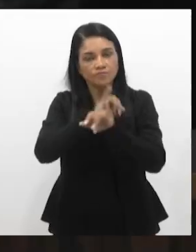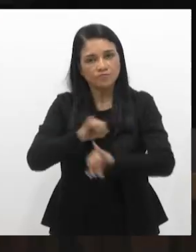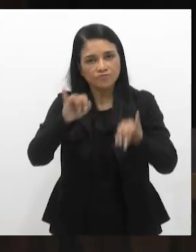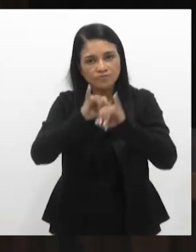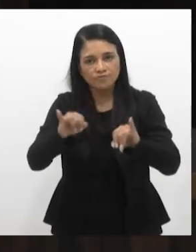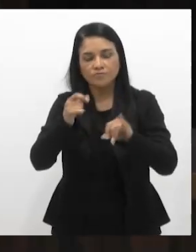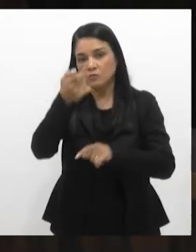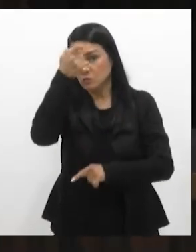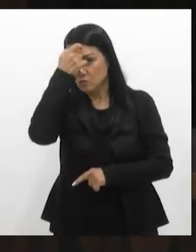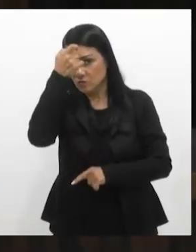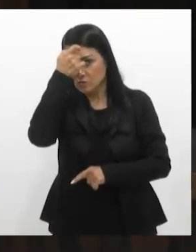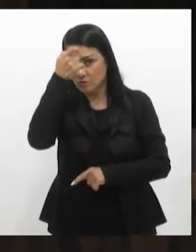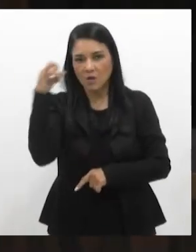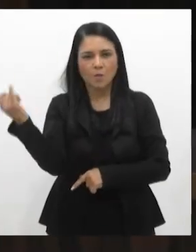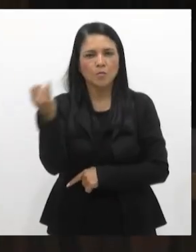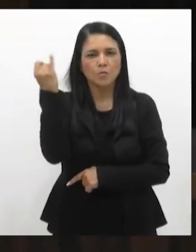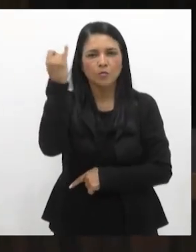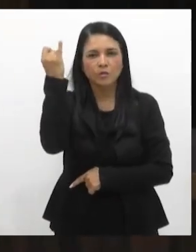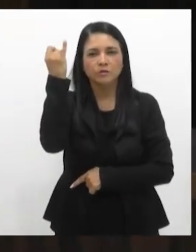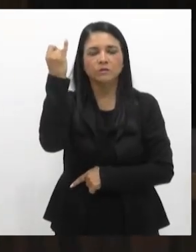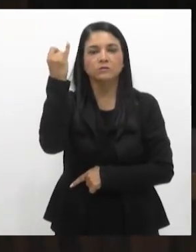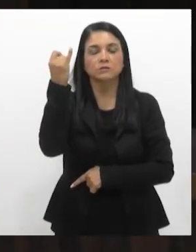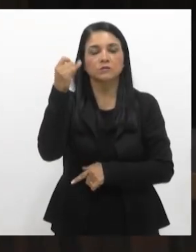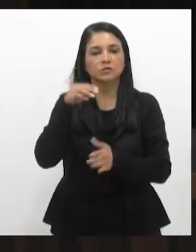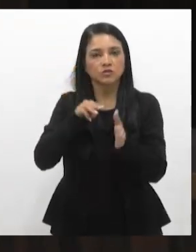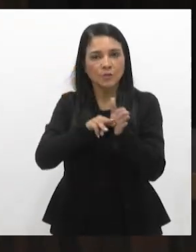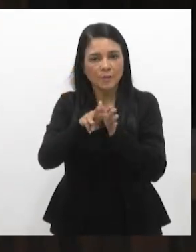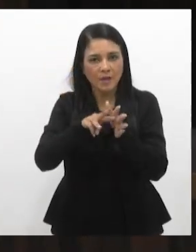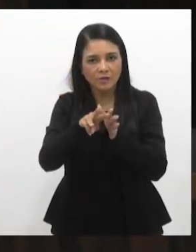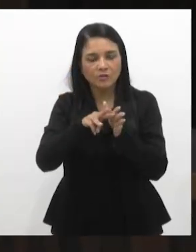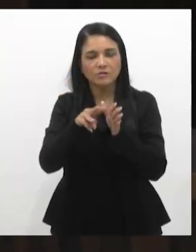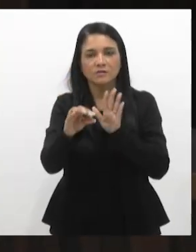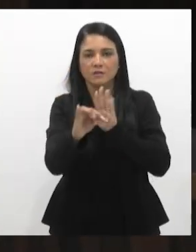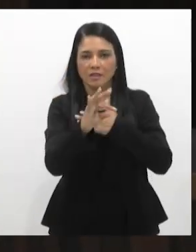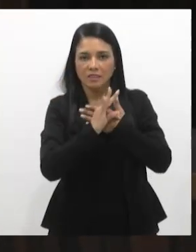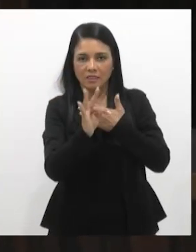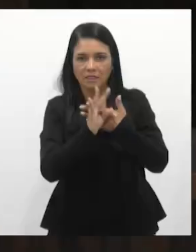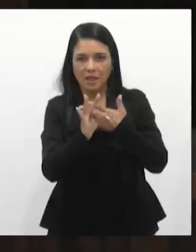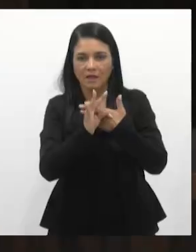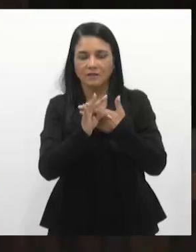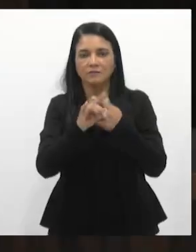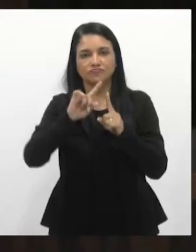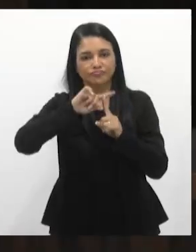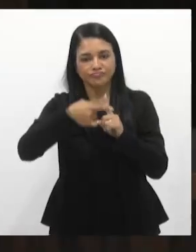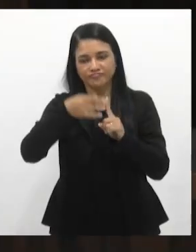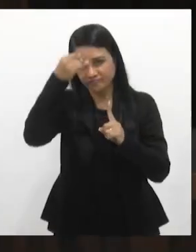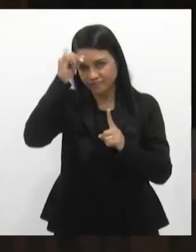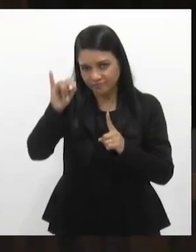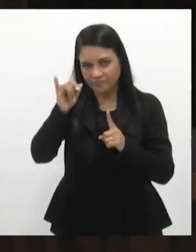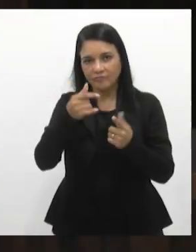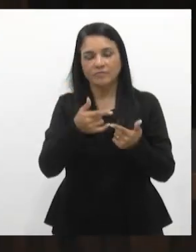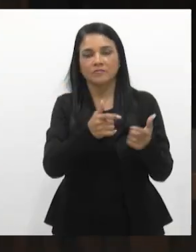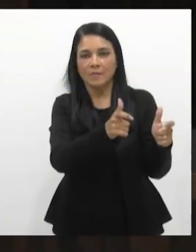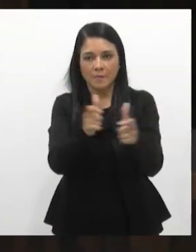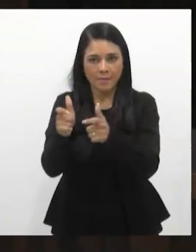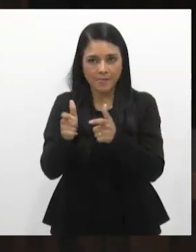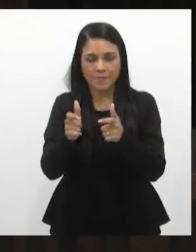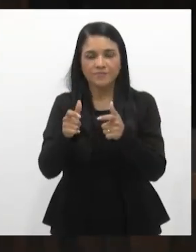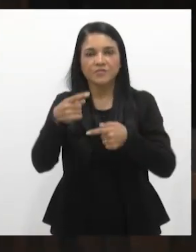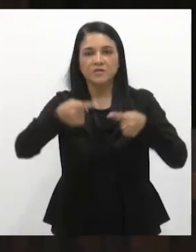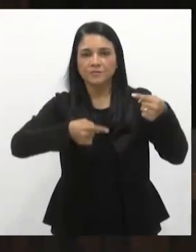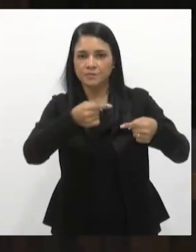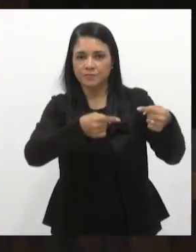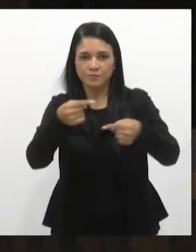e de conscientização sobre a importância dos métodos e das técnicas de contracepção e da outras providências. Em